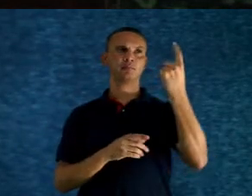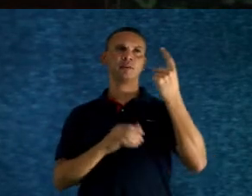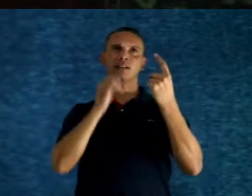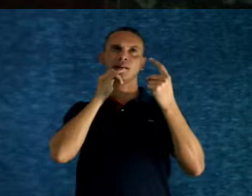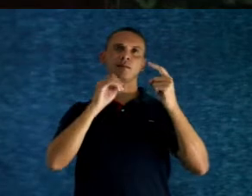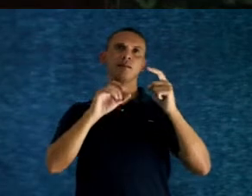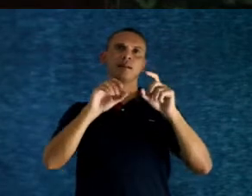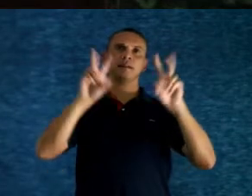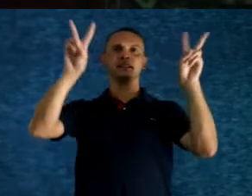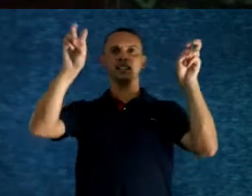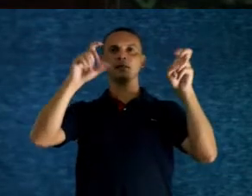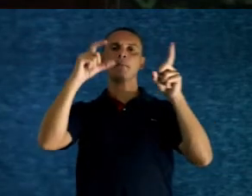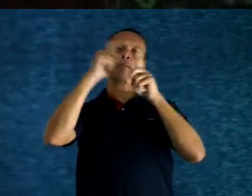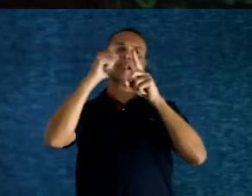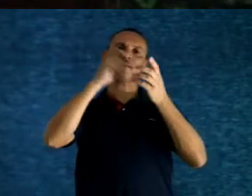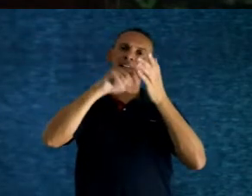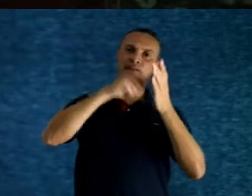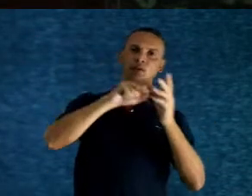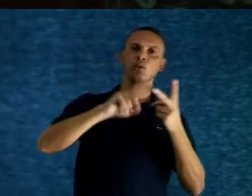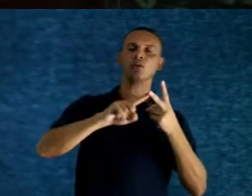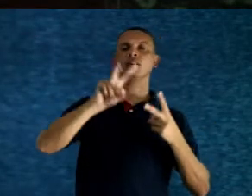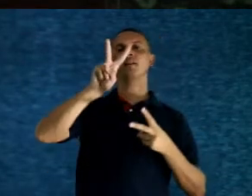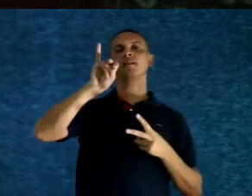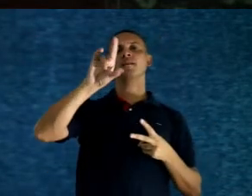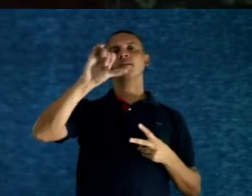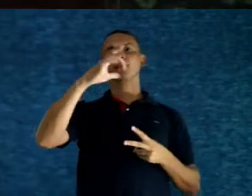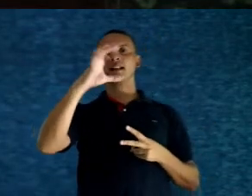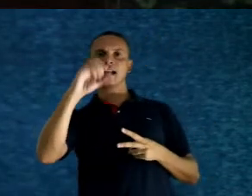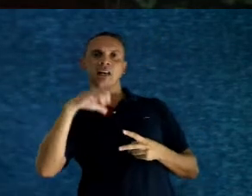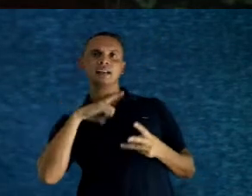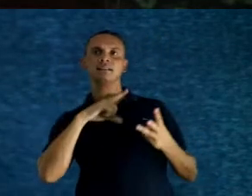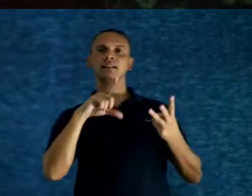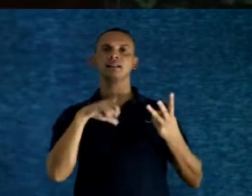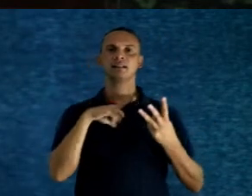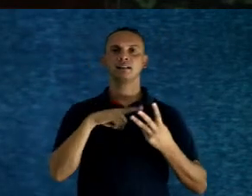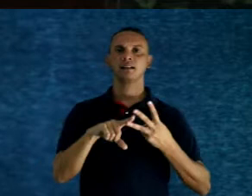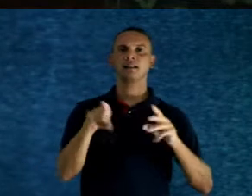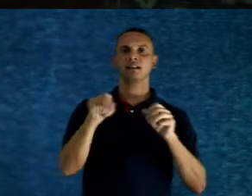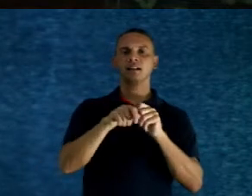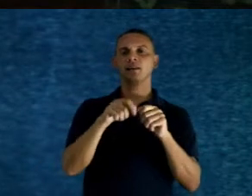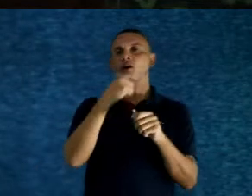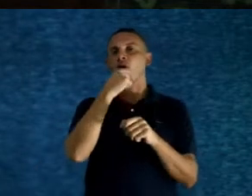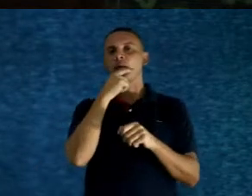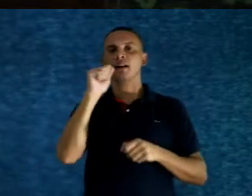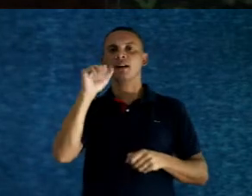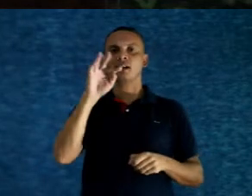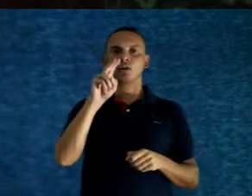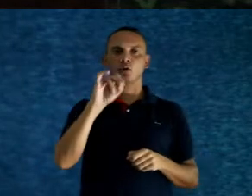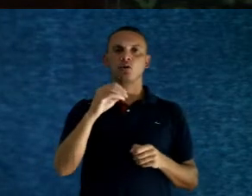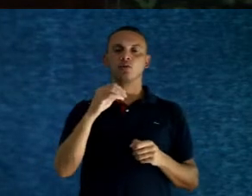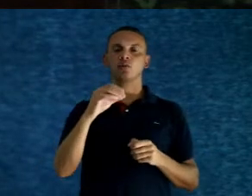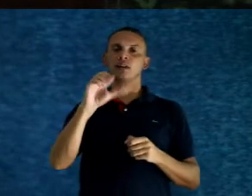de Escritor, Inventário de Crônicas, Vilaça, um noviço na solidão do mosteiro, sobre o querido escritor Antônio Carlos